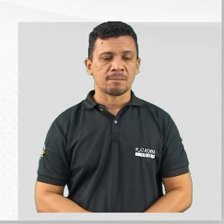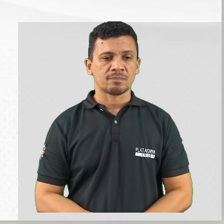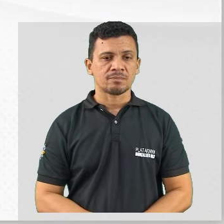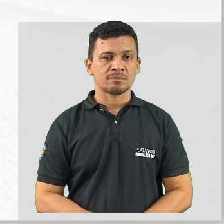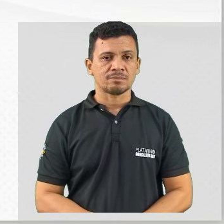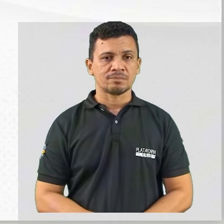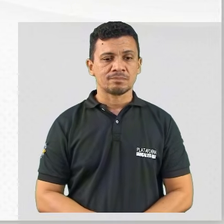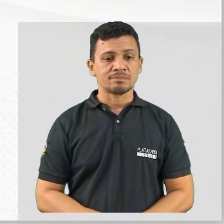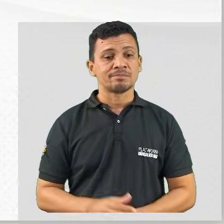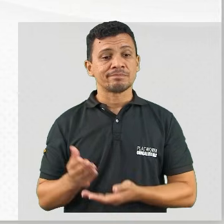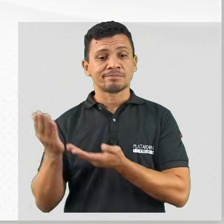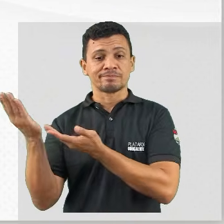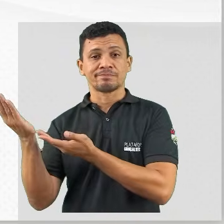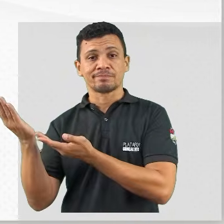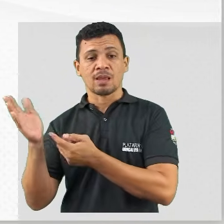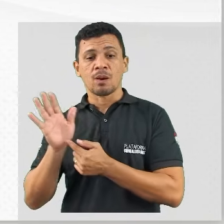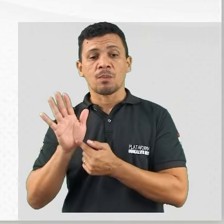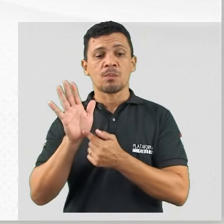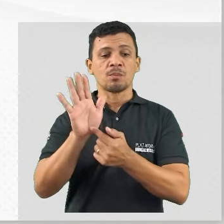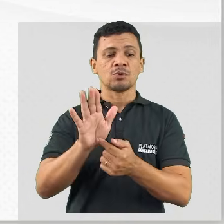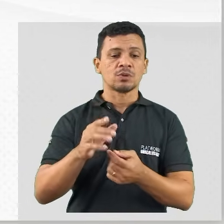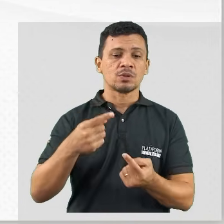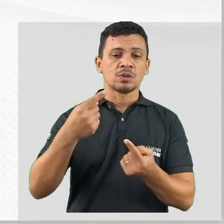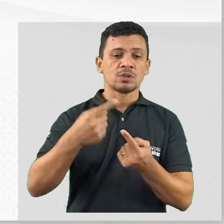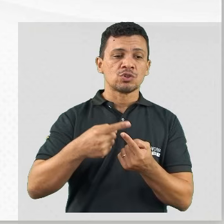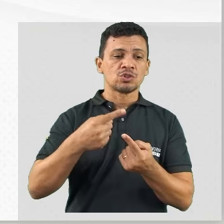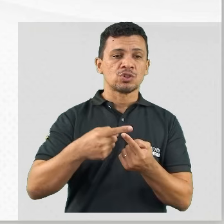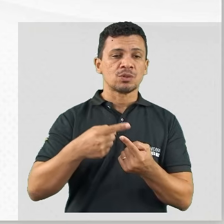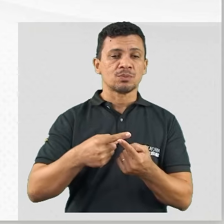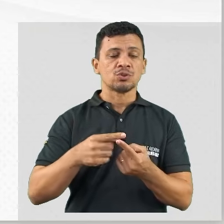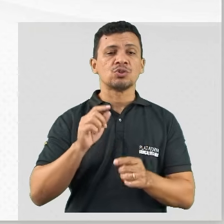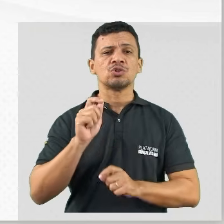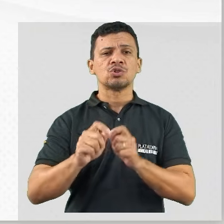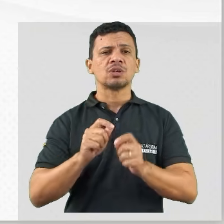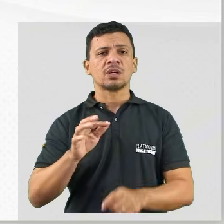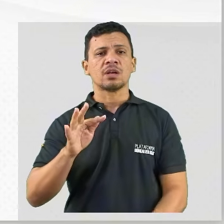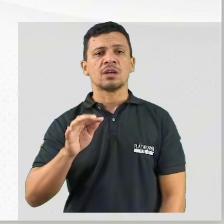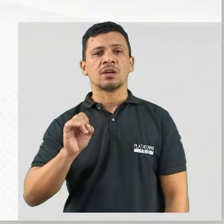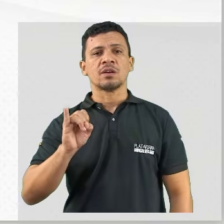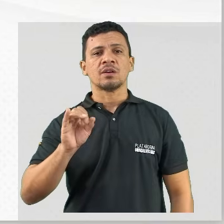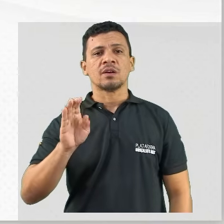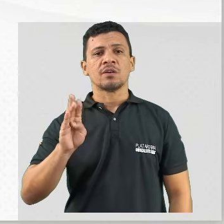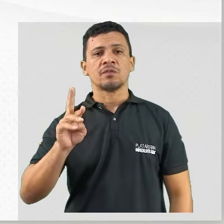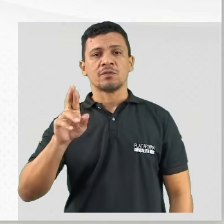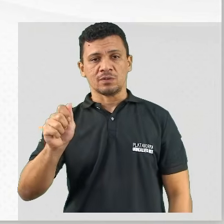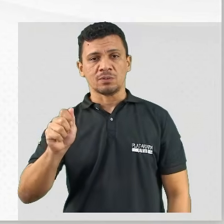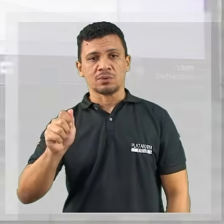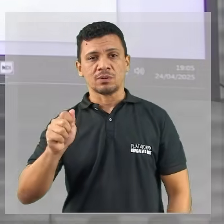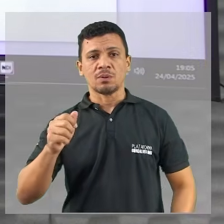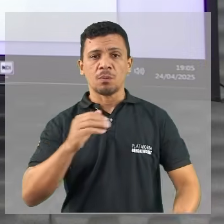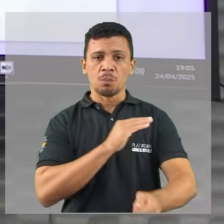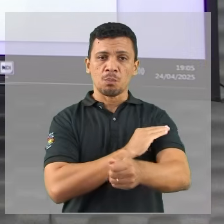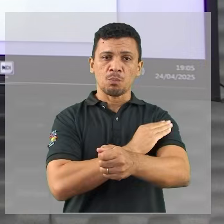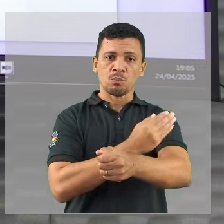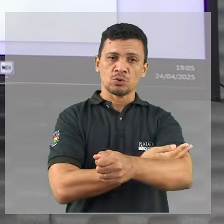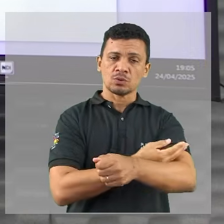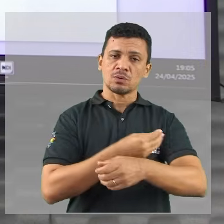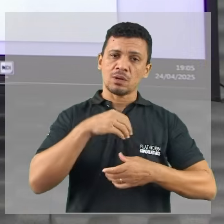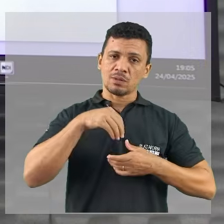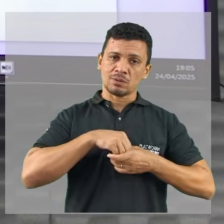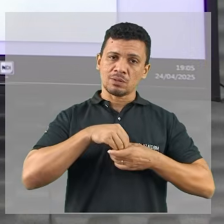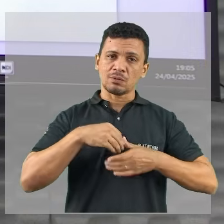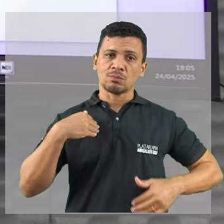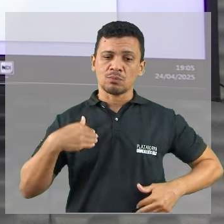E aí, a gente mostra os tipos de fibras musculares que temos dentro do nosso corpo. Cada uma tem